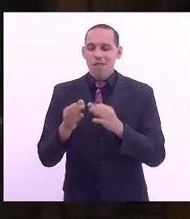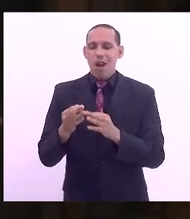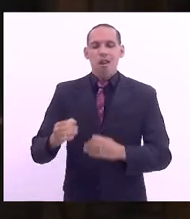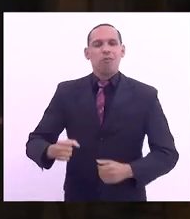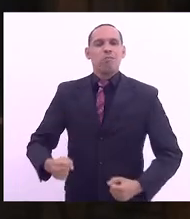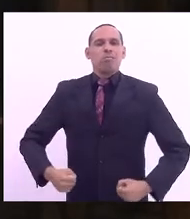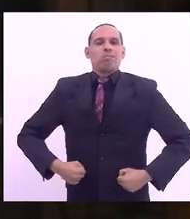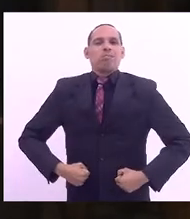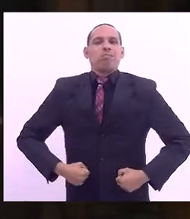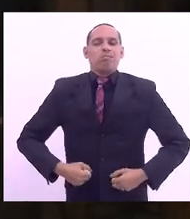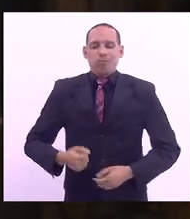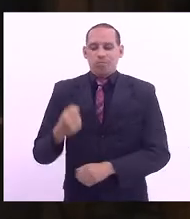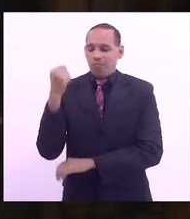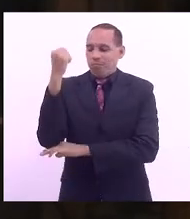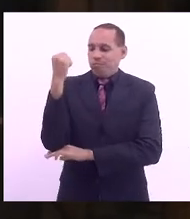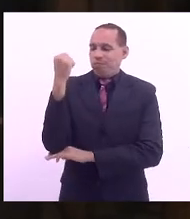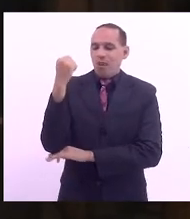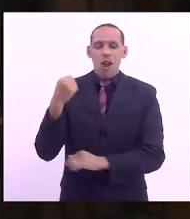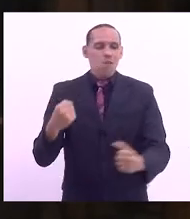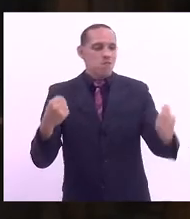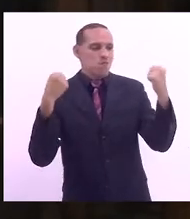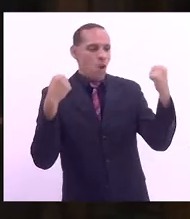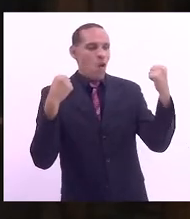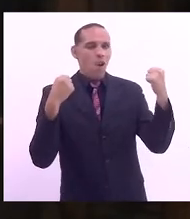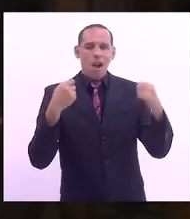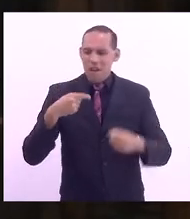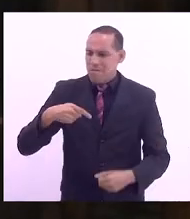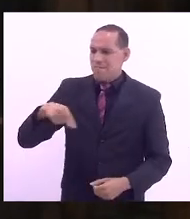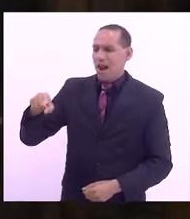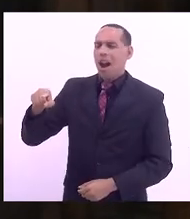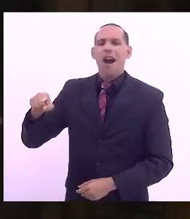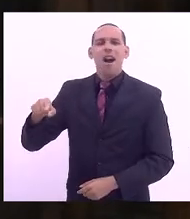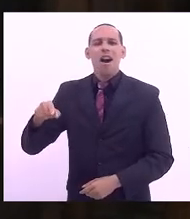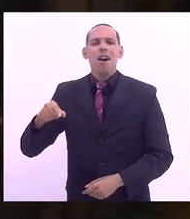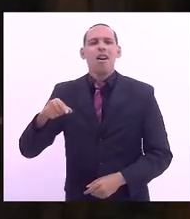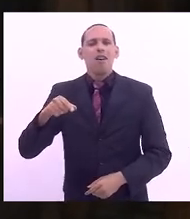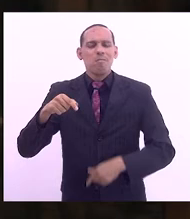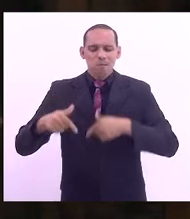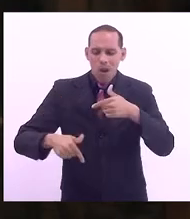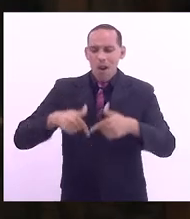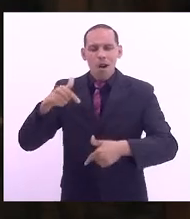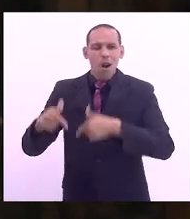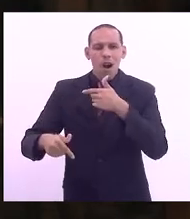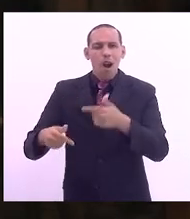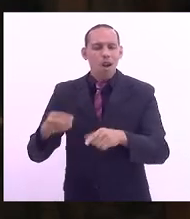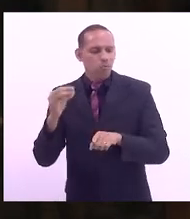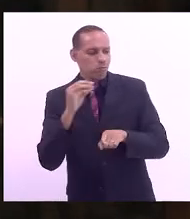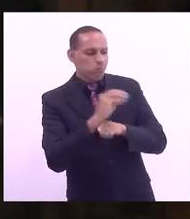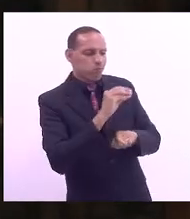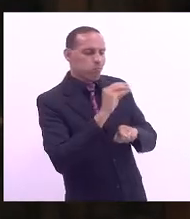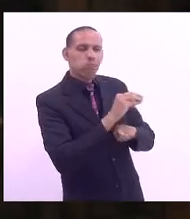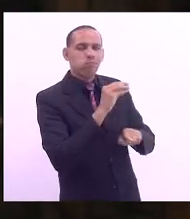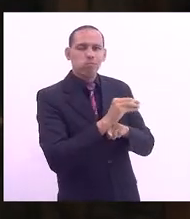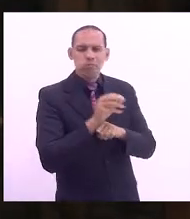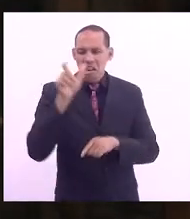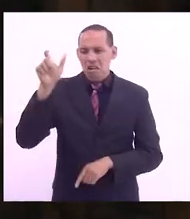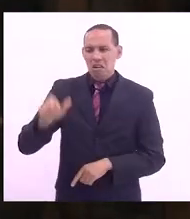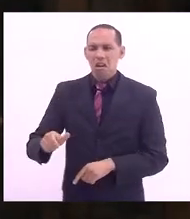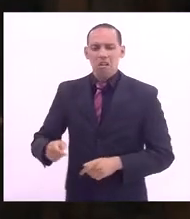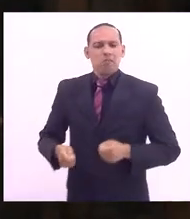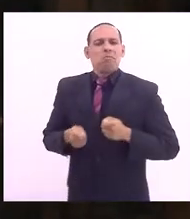aquele alicerce da força, aquele que vai à rua trazer o sustento para os seus, aquele que não se